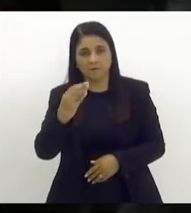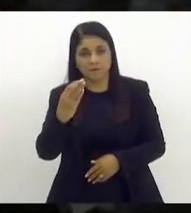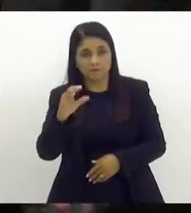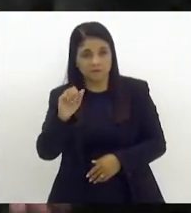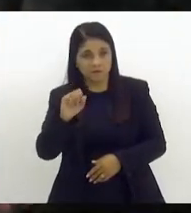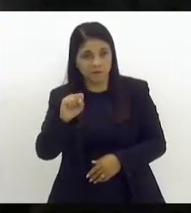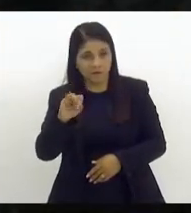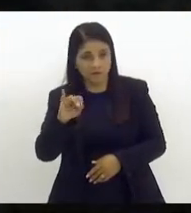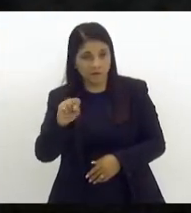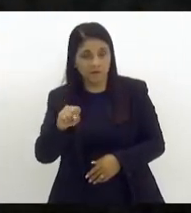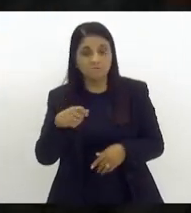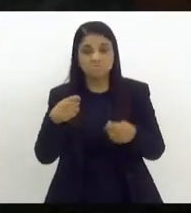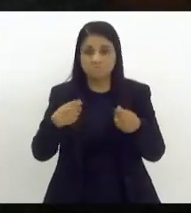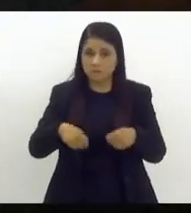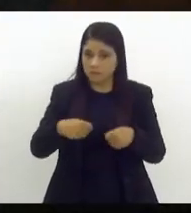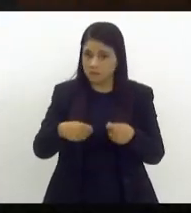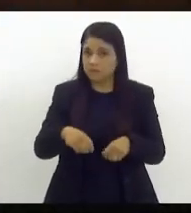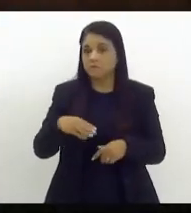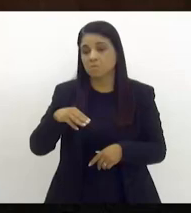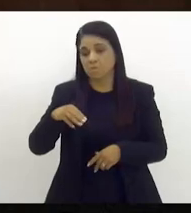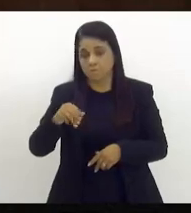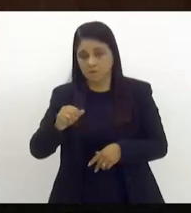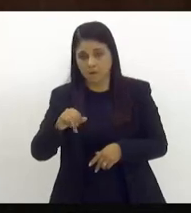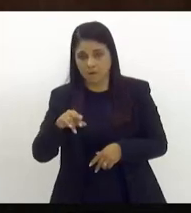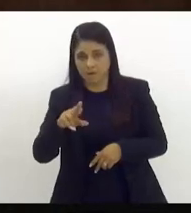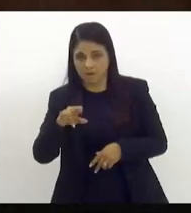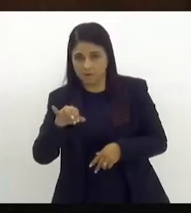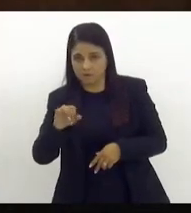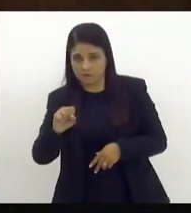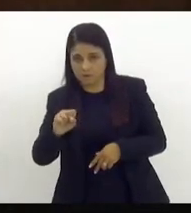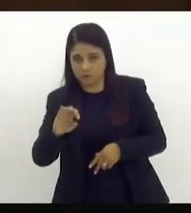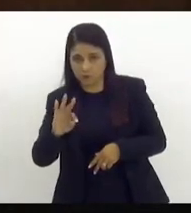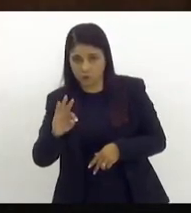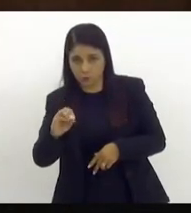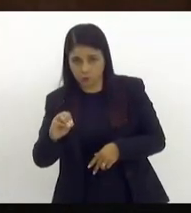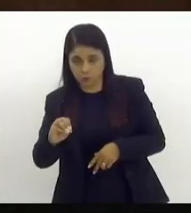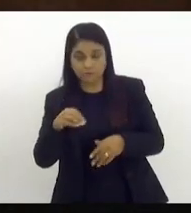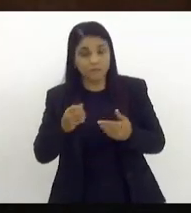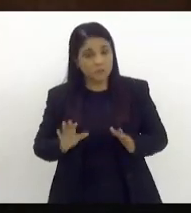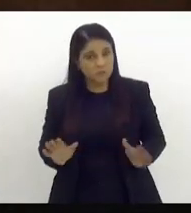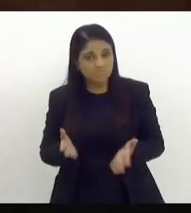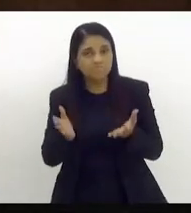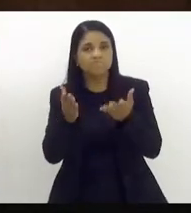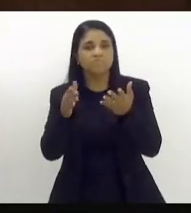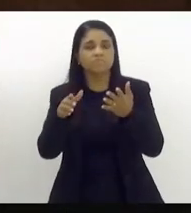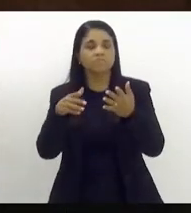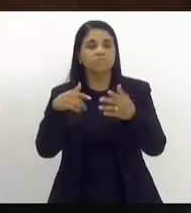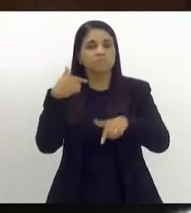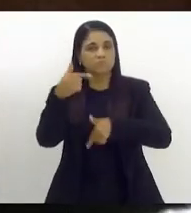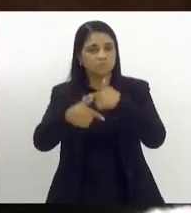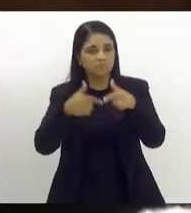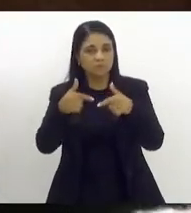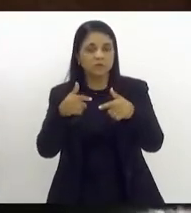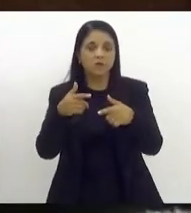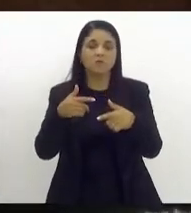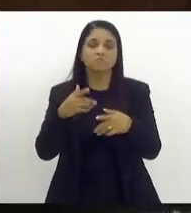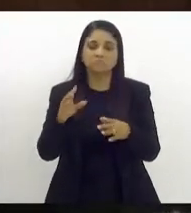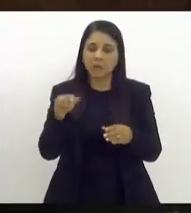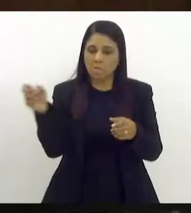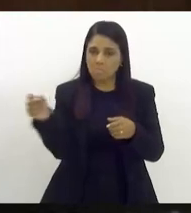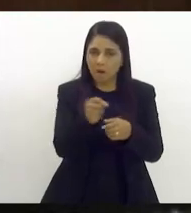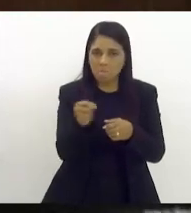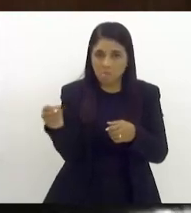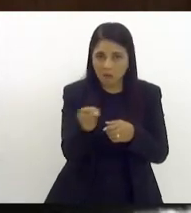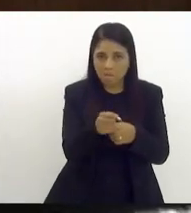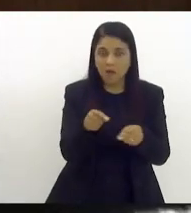Então, sempre, quando a gente incentiva essa atividade, a gente está criando emprego e, ao mesmo tempo, protegendo o meio ambiente, no caso